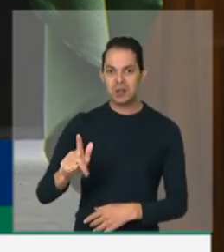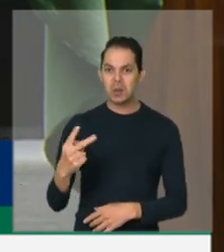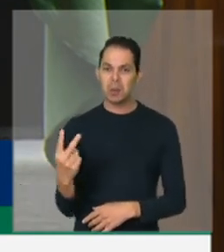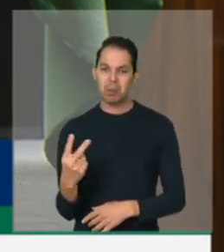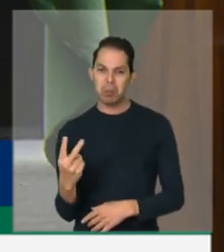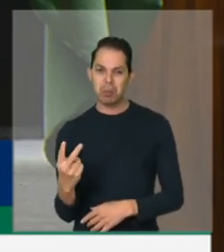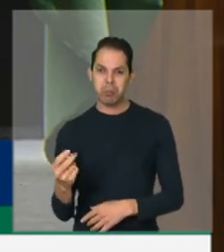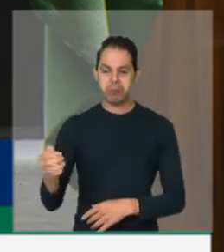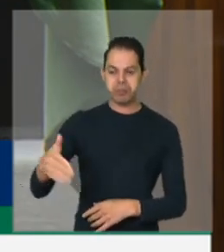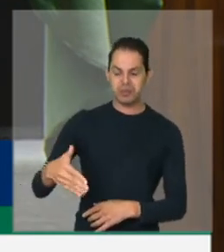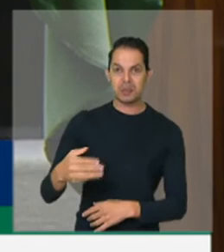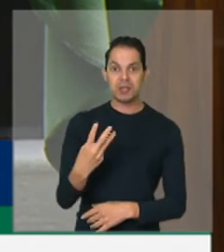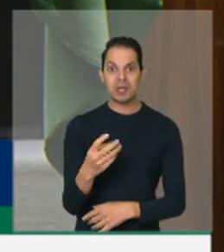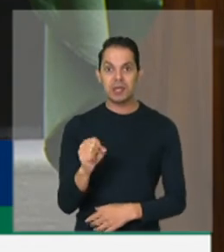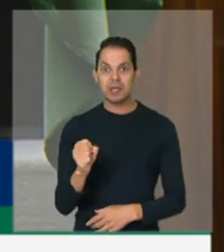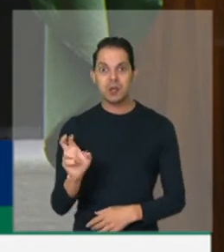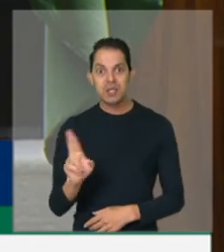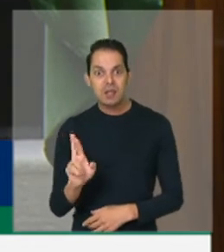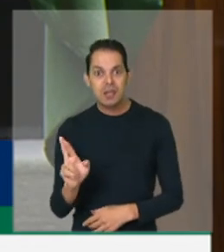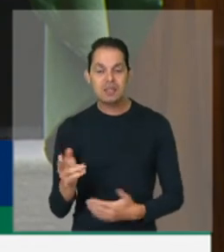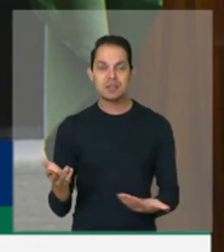categoria, R$38.